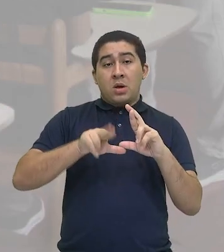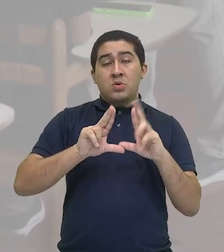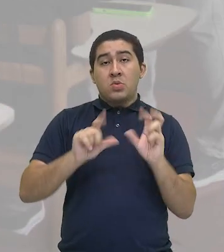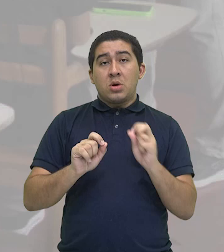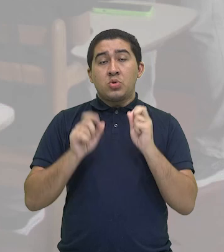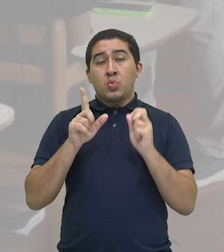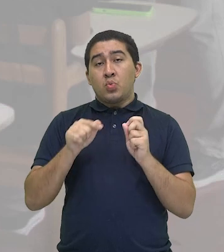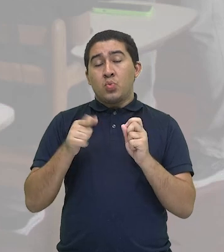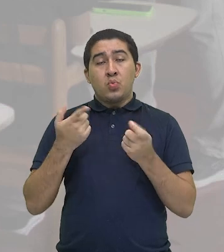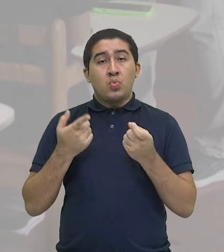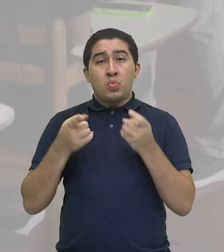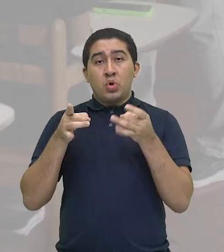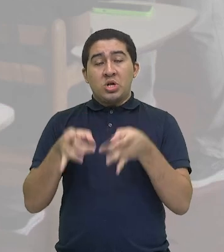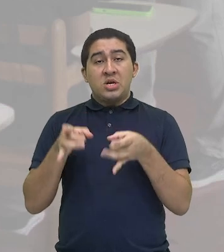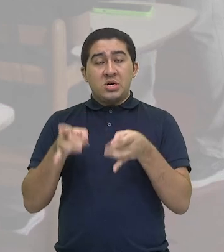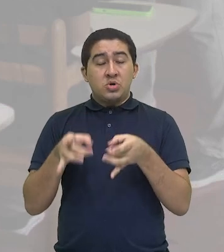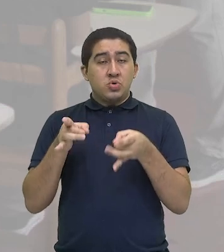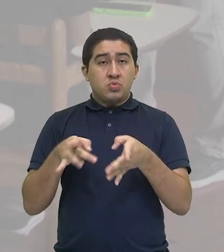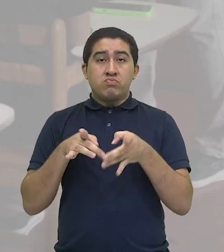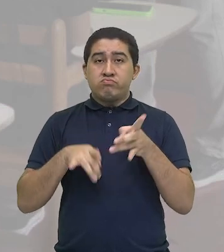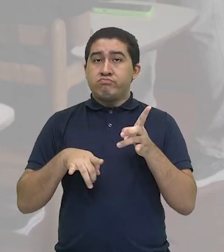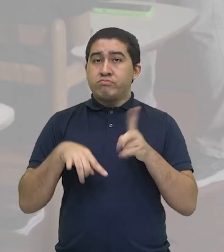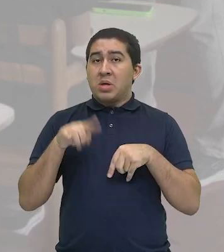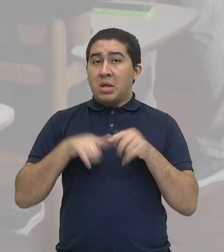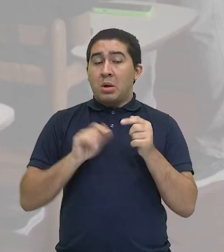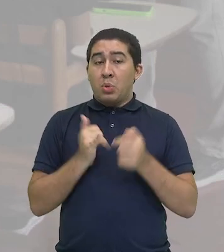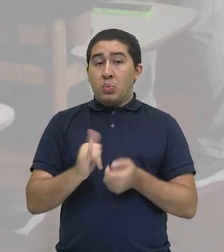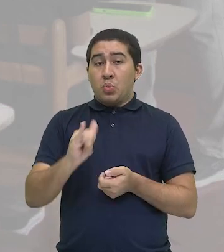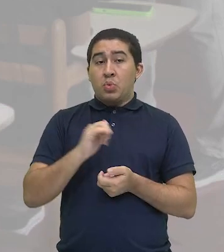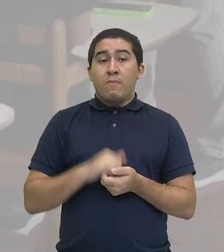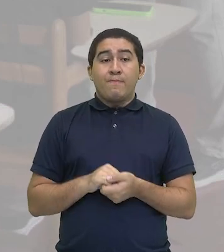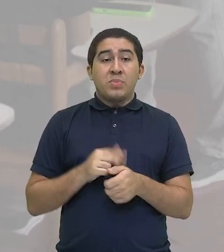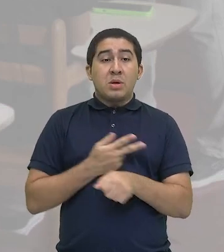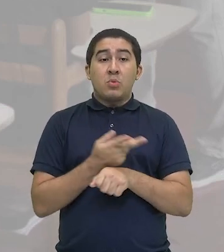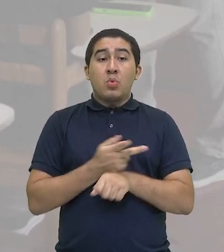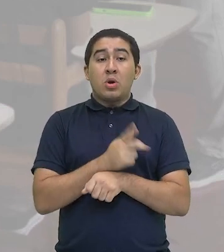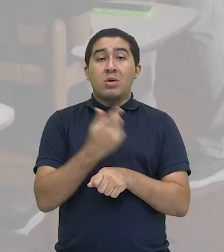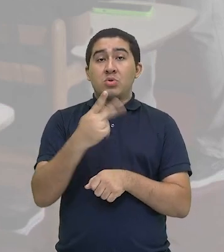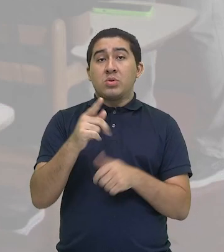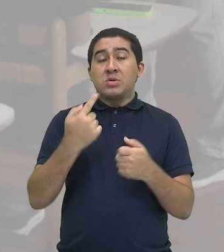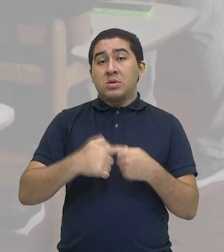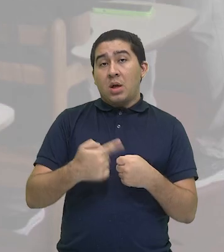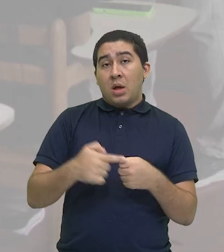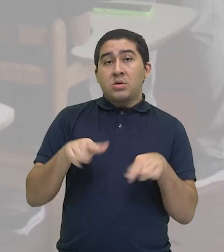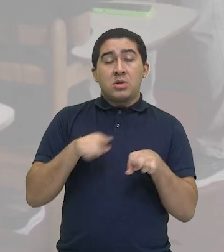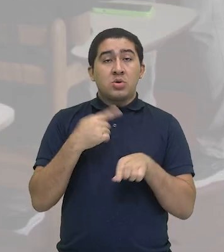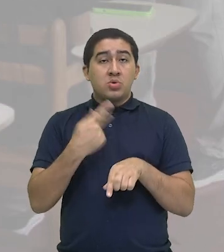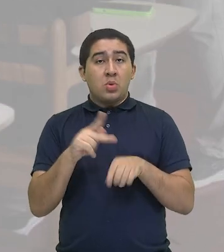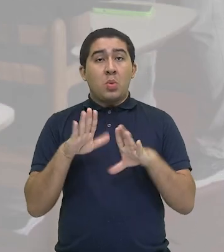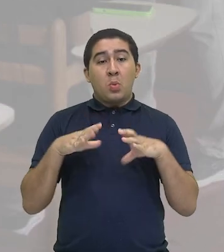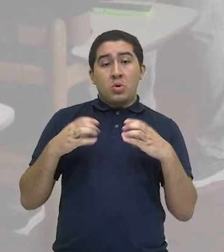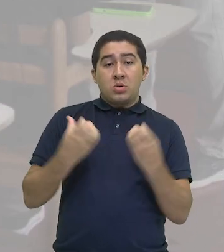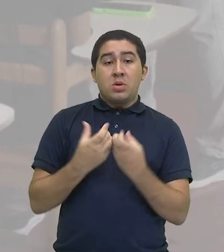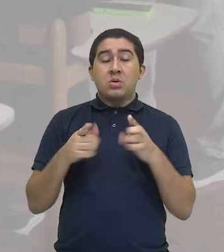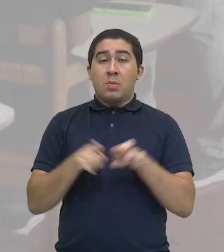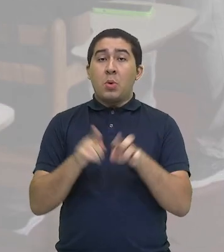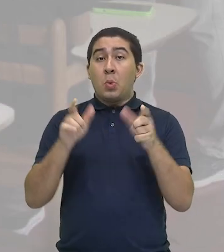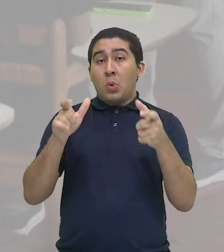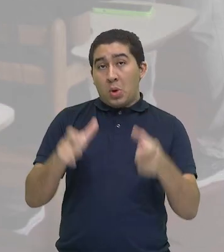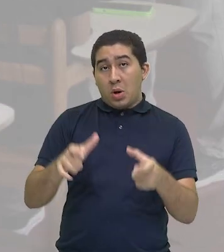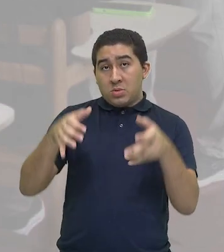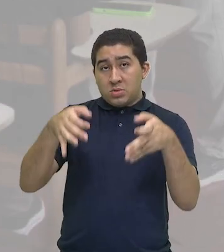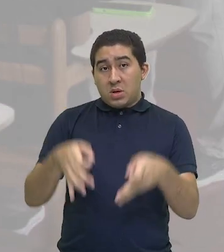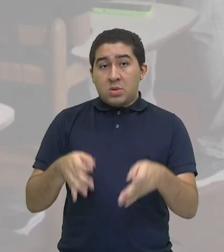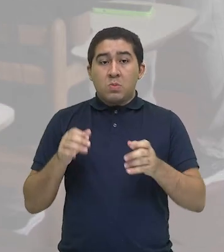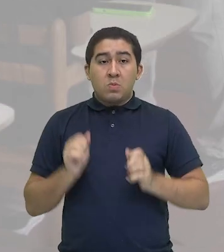do lixo eletrônico, né? Ou seja, procurar na sua cidade, na sua comunidade, um local